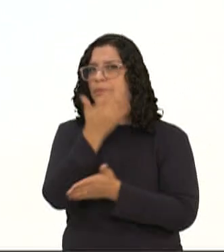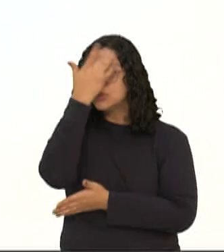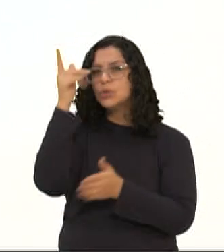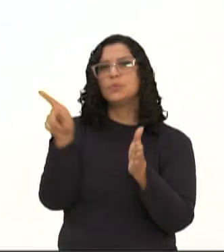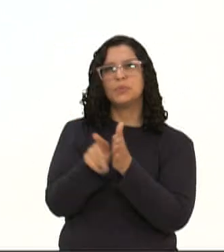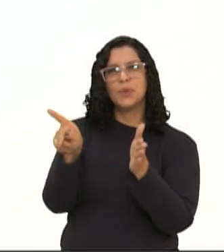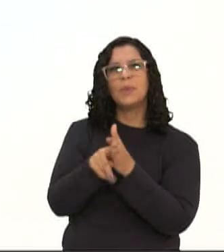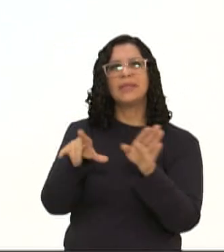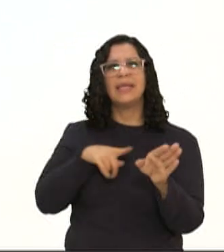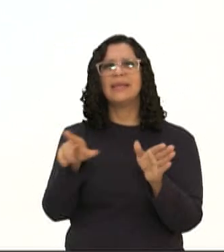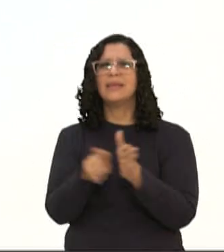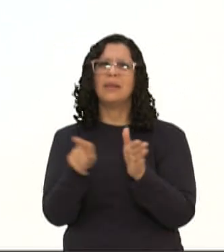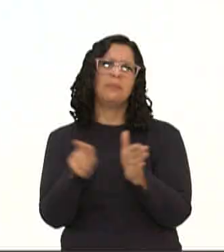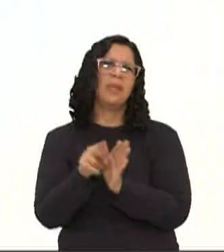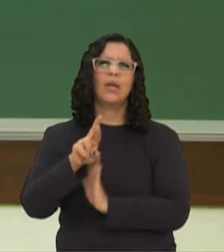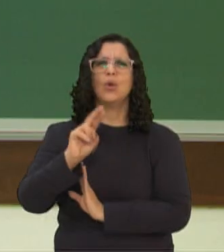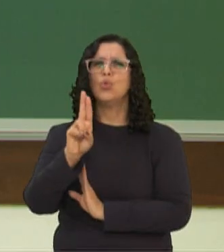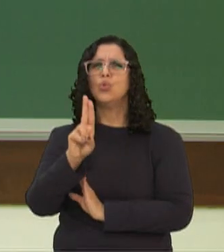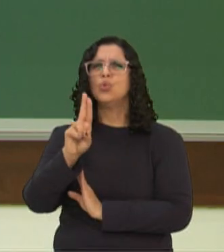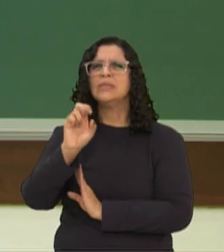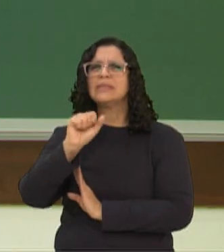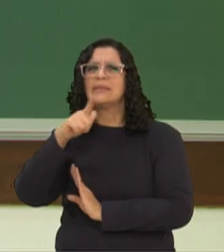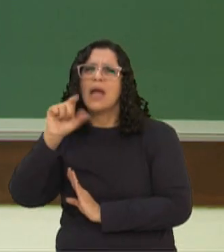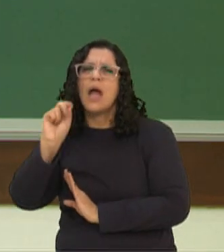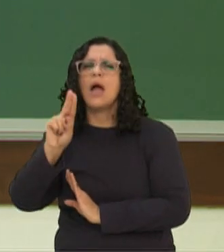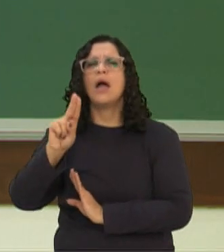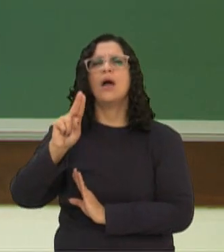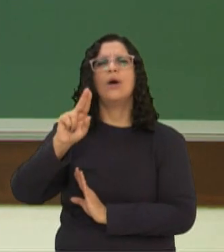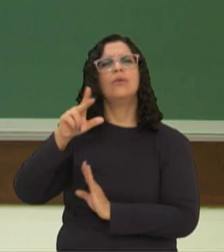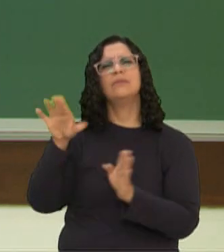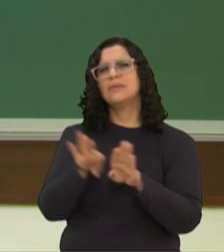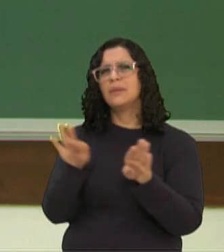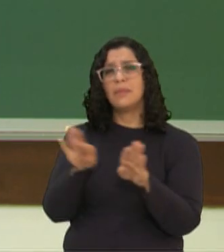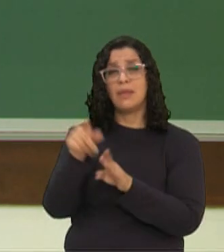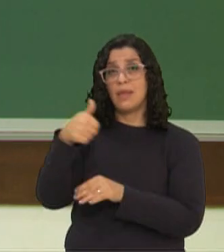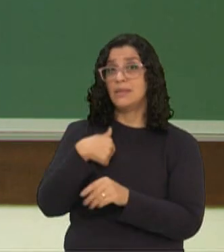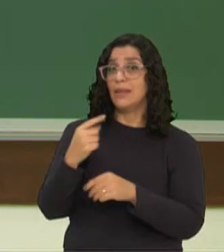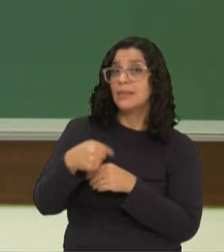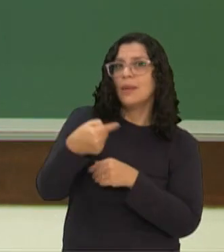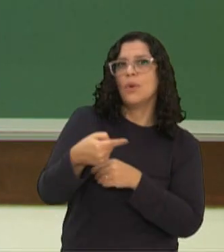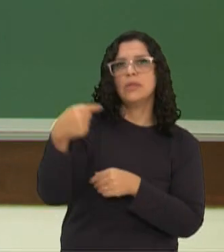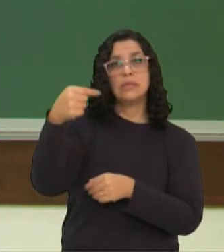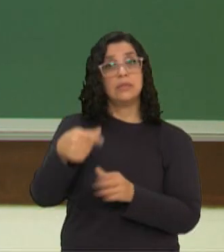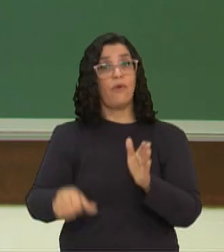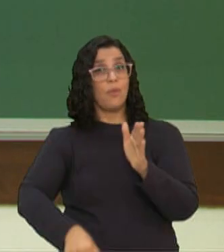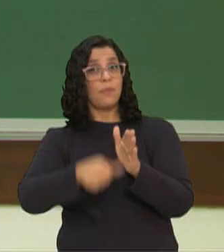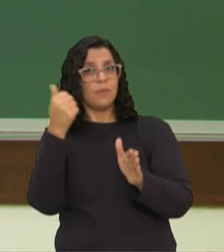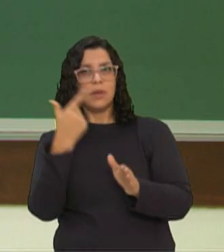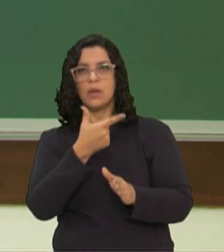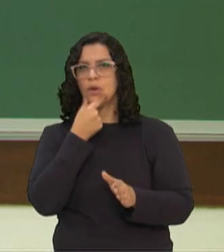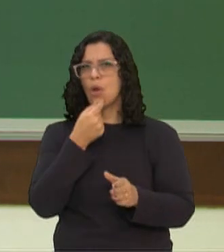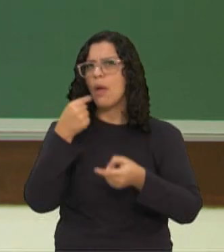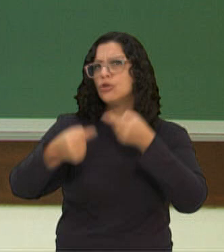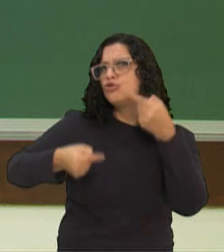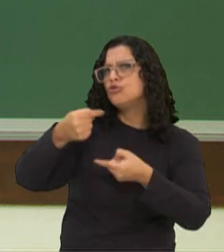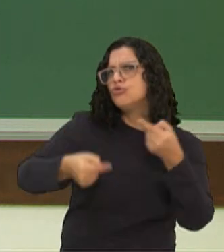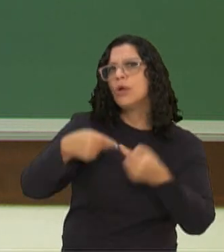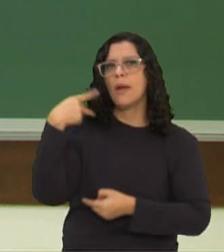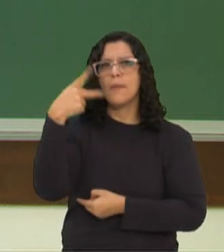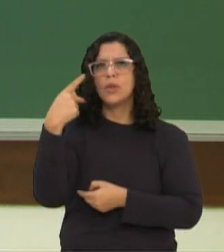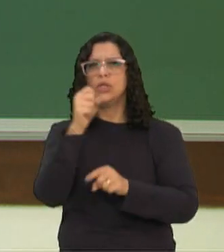aulas? Voltaire, Rousseau, a gente falou deles? Sim, eles vieram depois do Descartes. Só que o Descartes ele não discutia muito